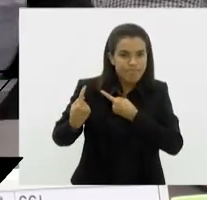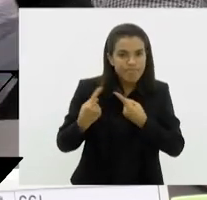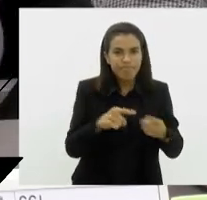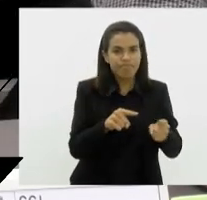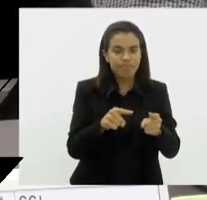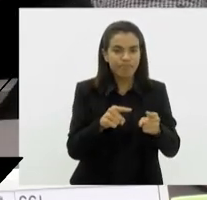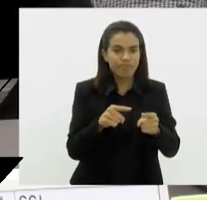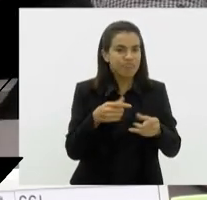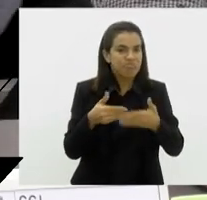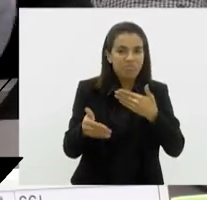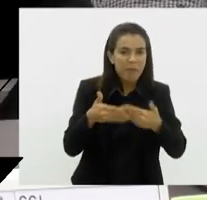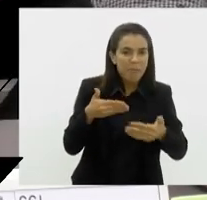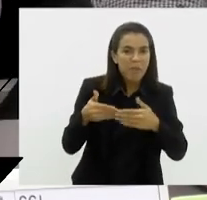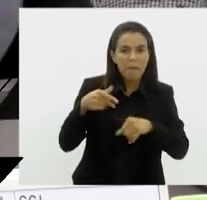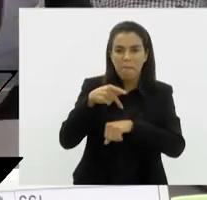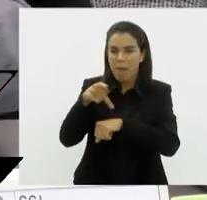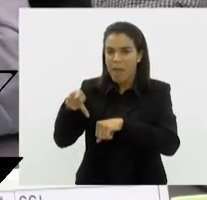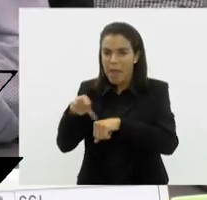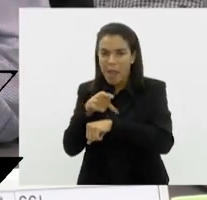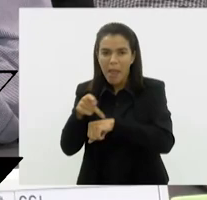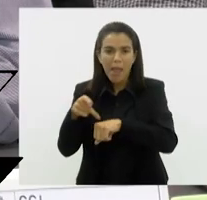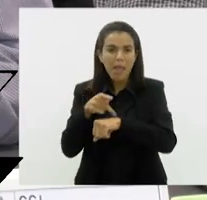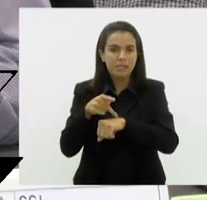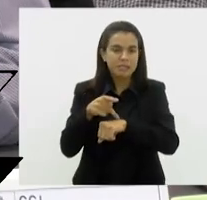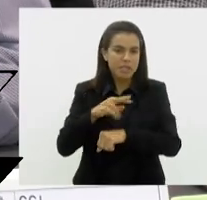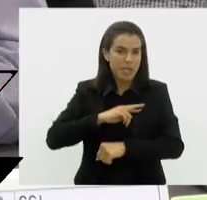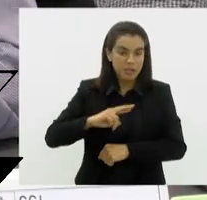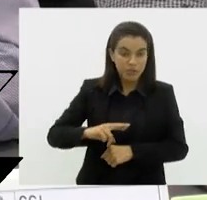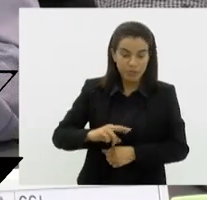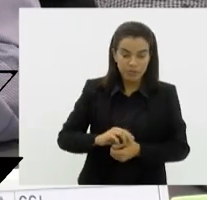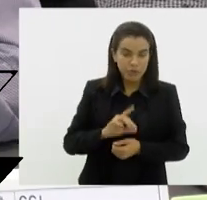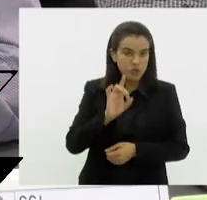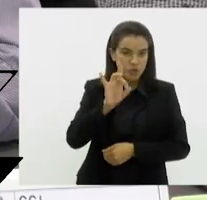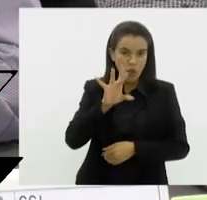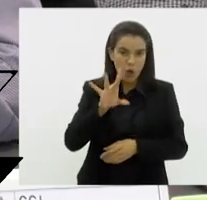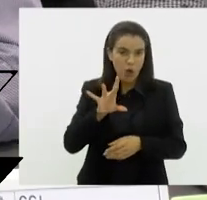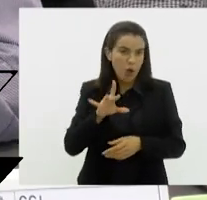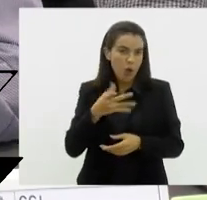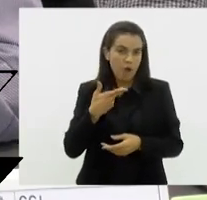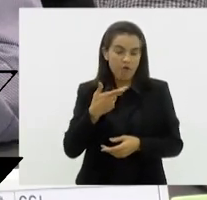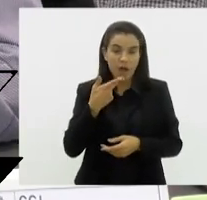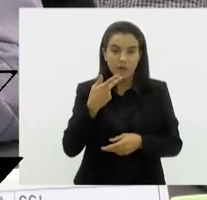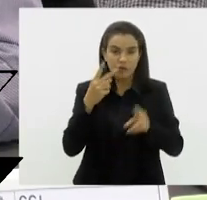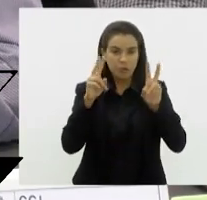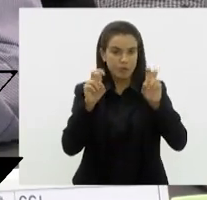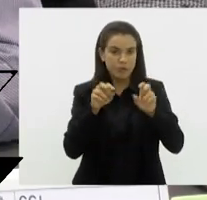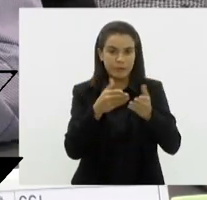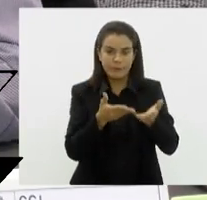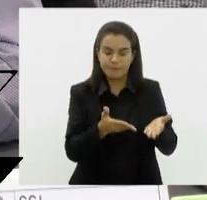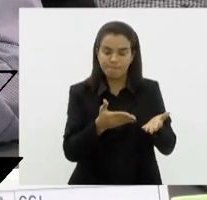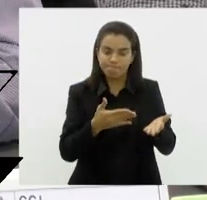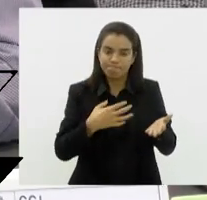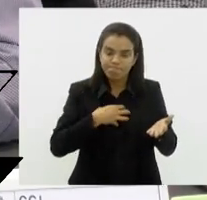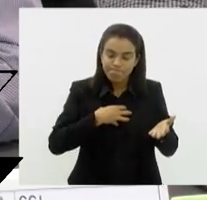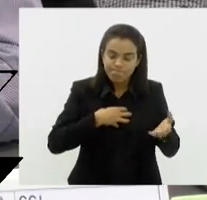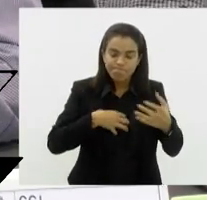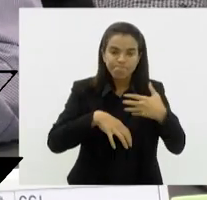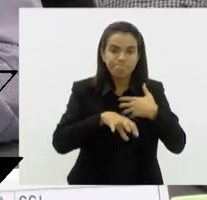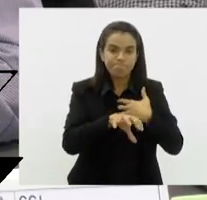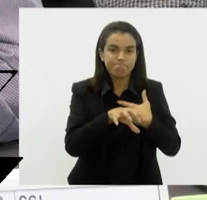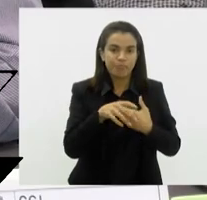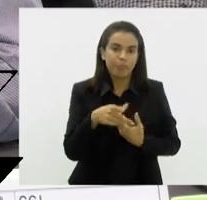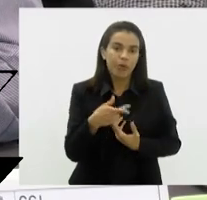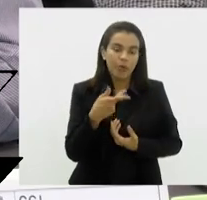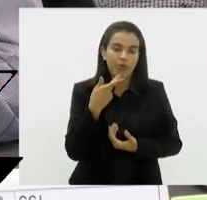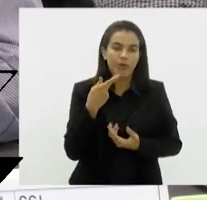independente de país, de regime, de religião. Era apenas esse testemunho triste, pesaroso e pessoal que eu queria trazer